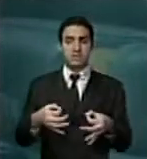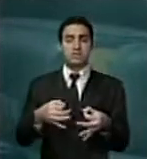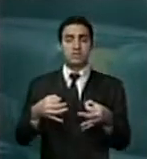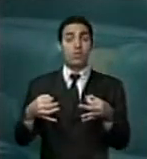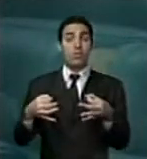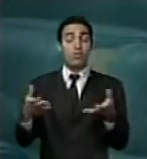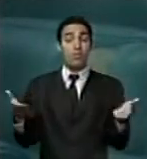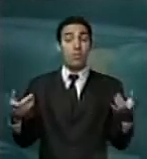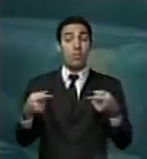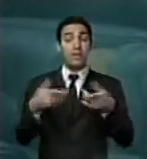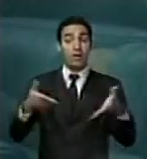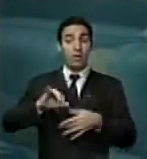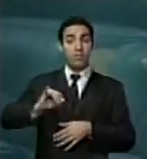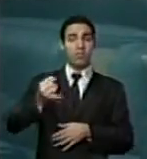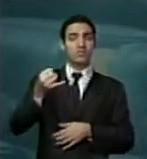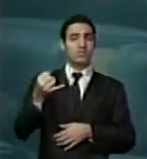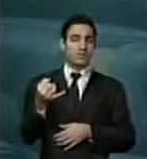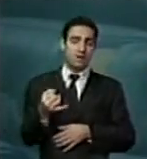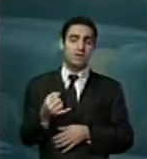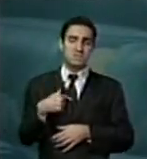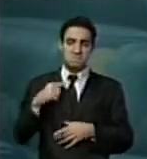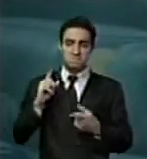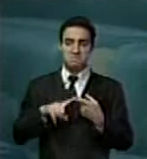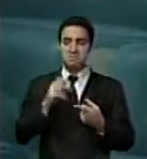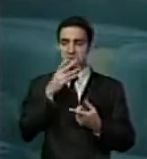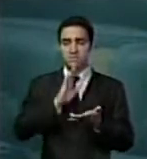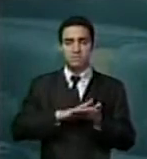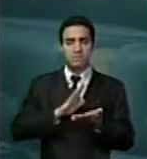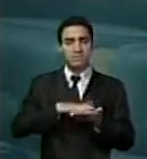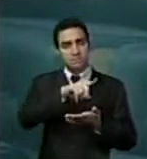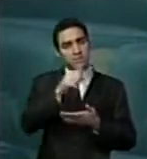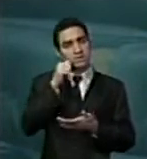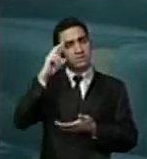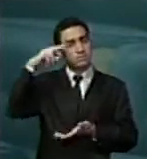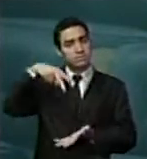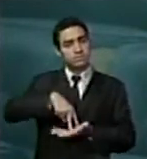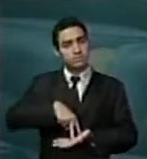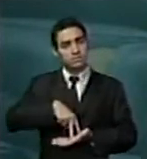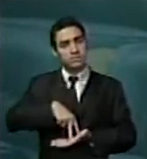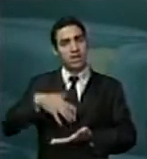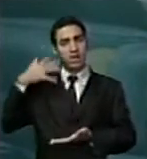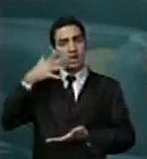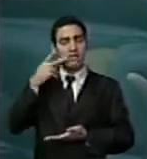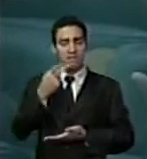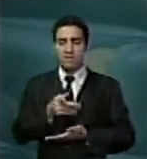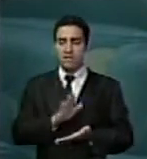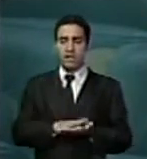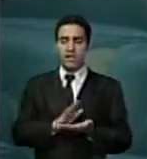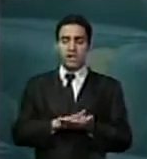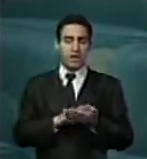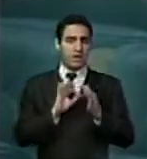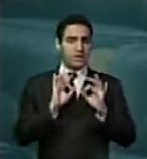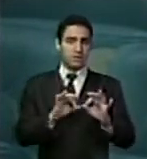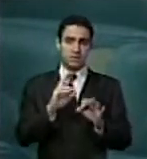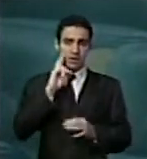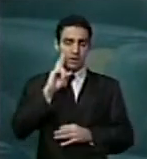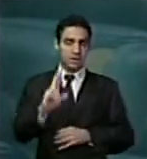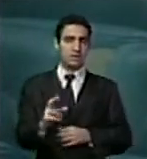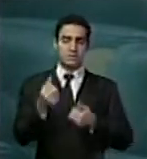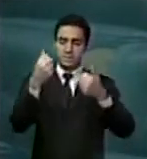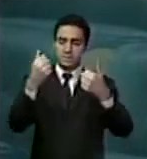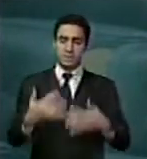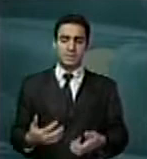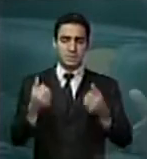oportuno, que neste momento, ocupando a tribuna, Vossa Excelência nos